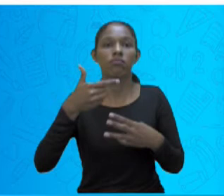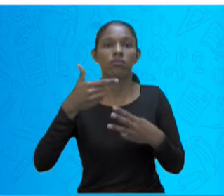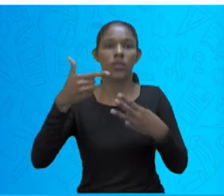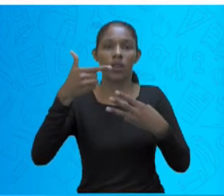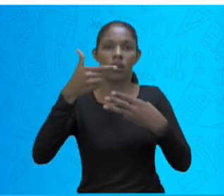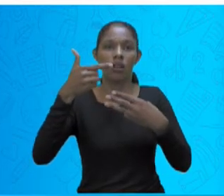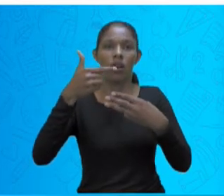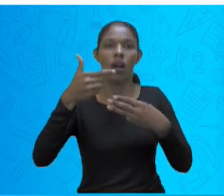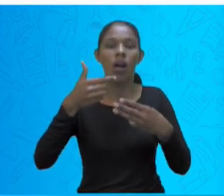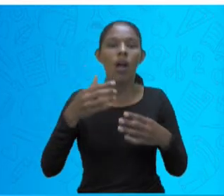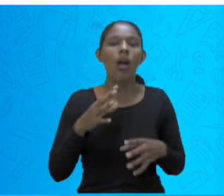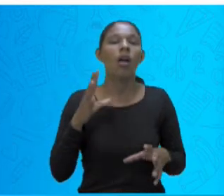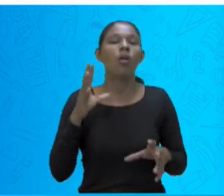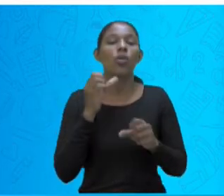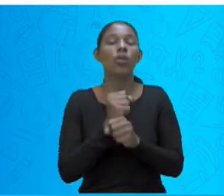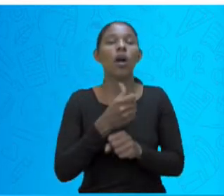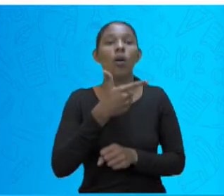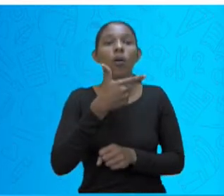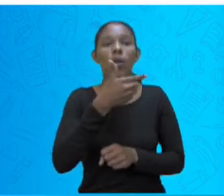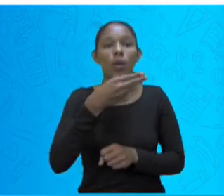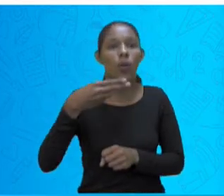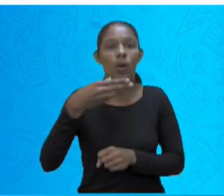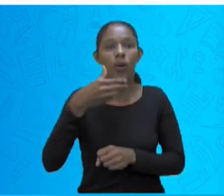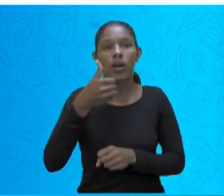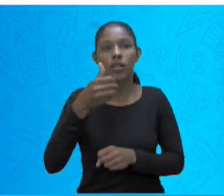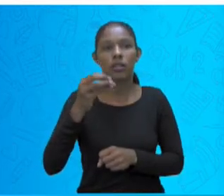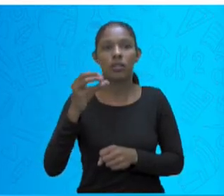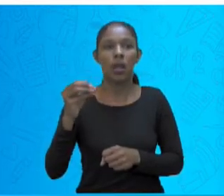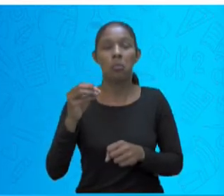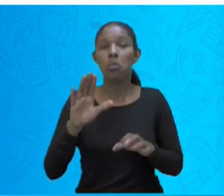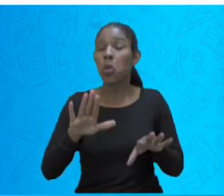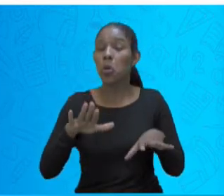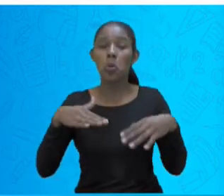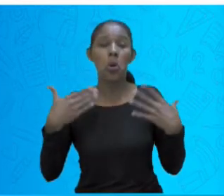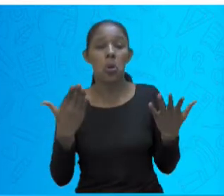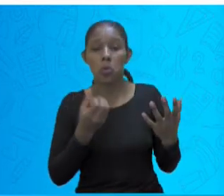os 2 números que elevados ao quadrado eu tenho 100?